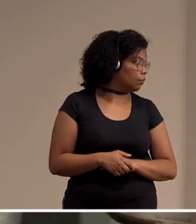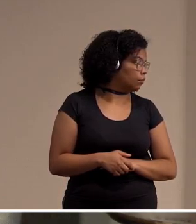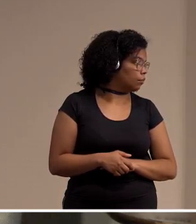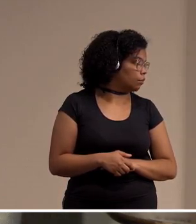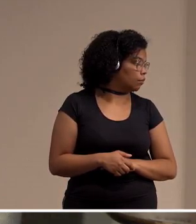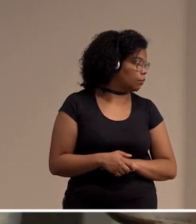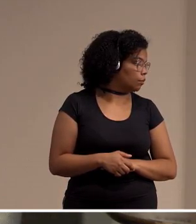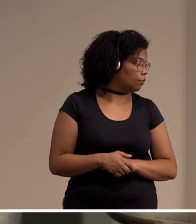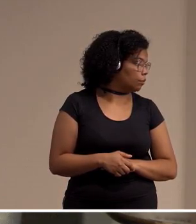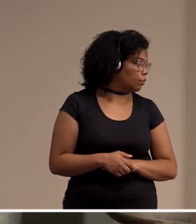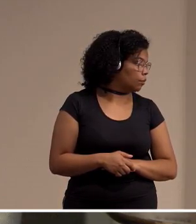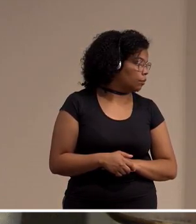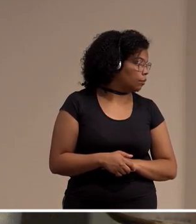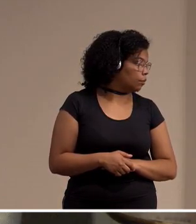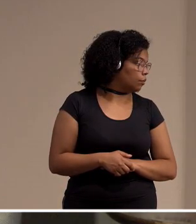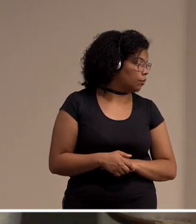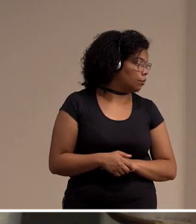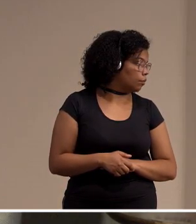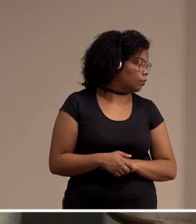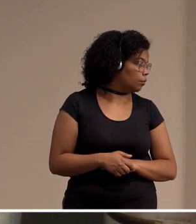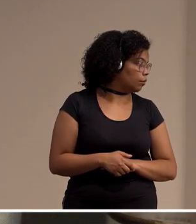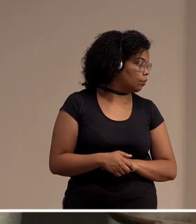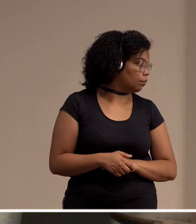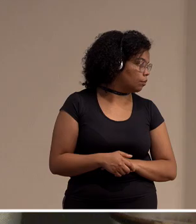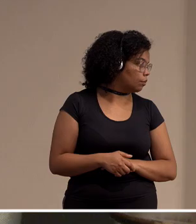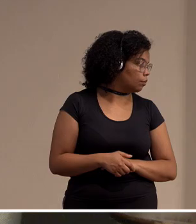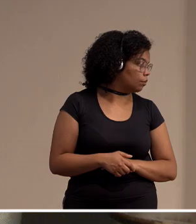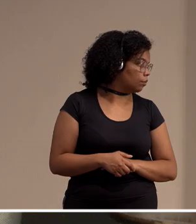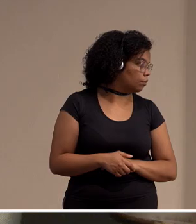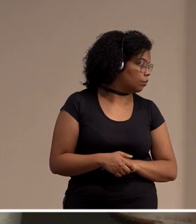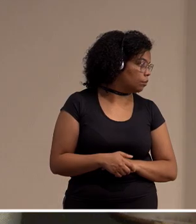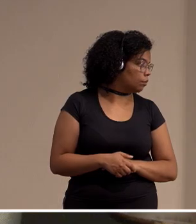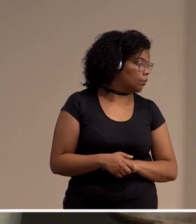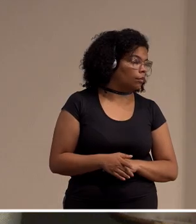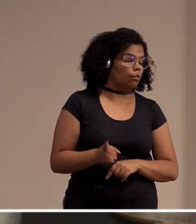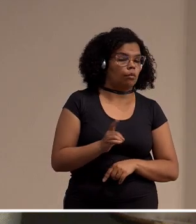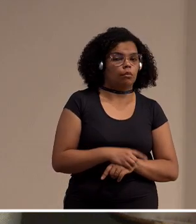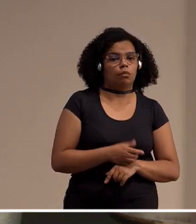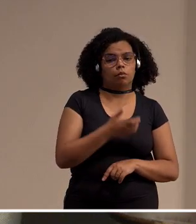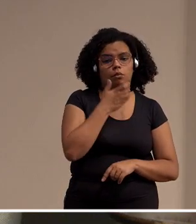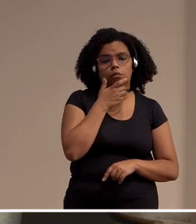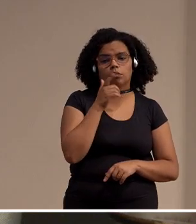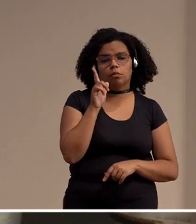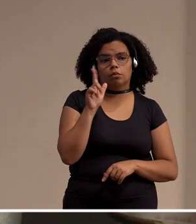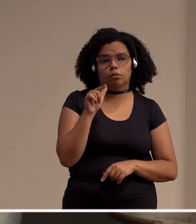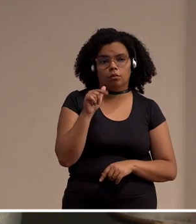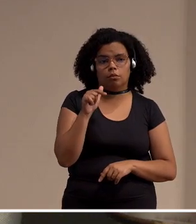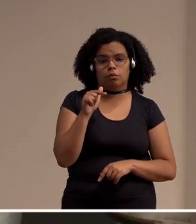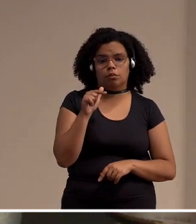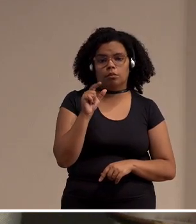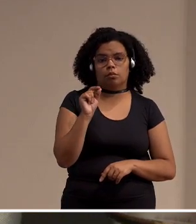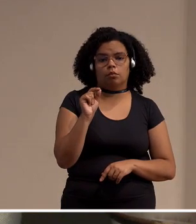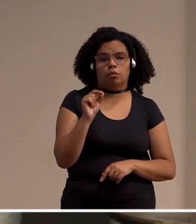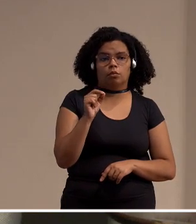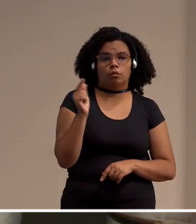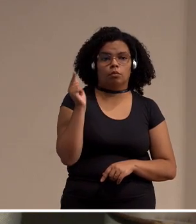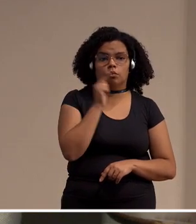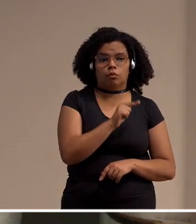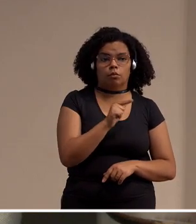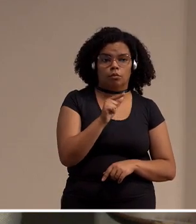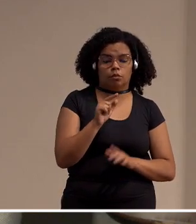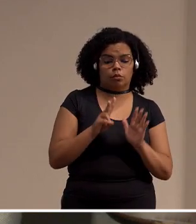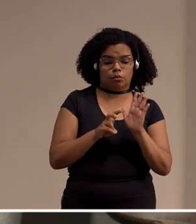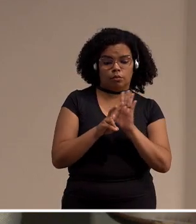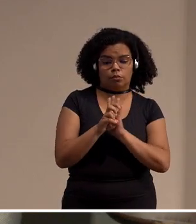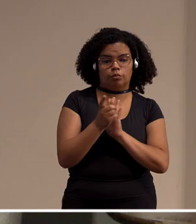comercializar, né? Que tem um dos personagens mais interessantes do Dengue Boy, é um cara que ganha com vírus finanças.